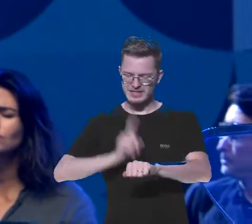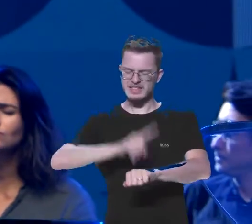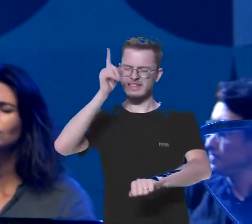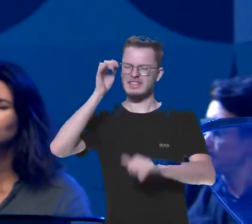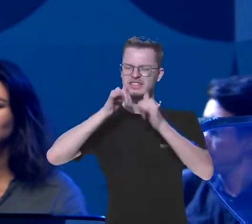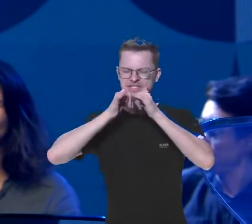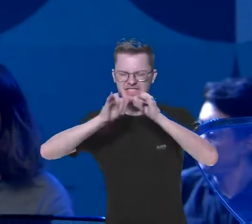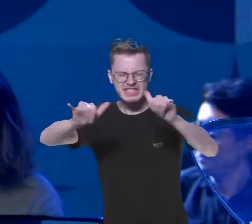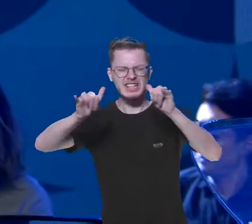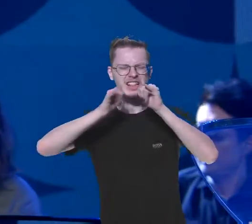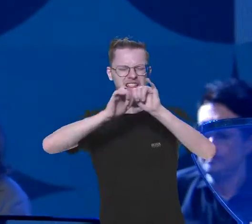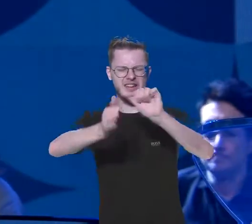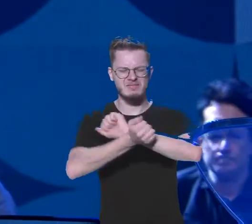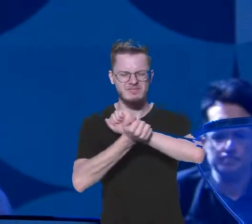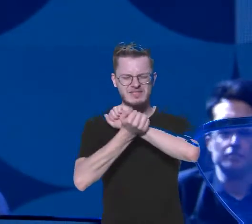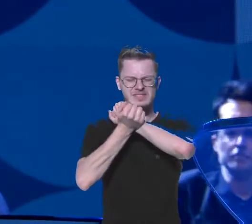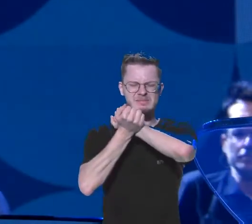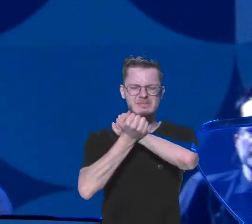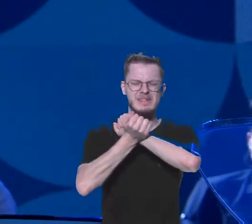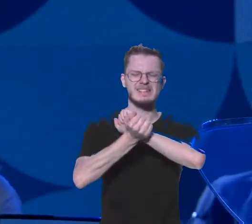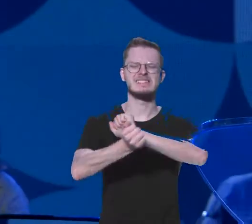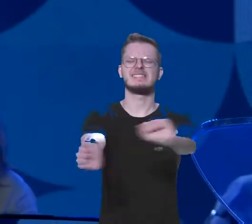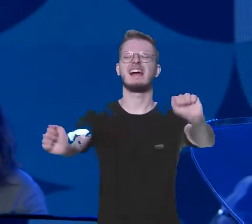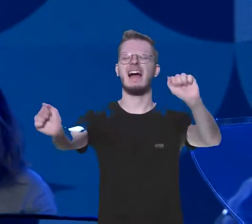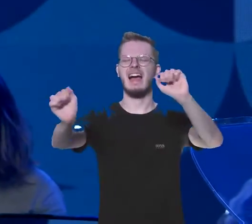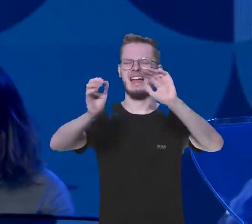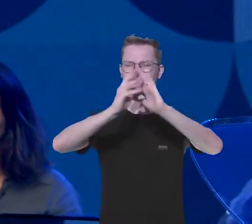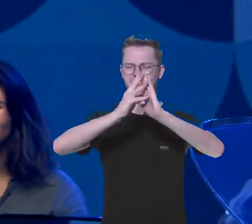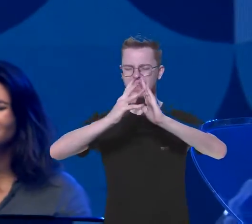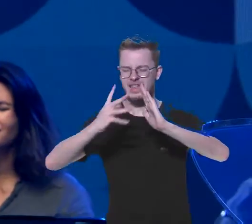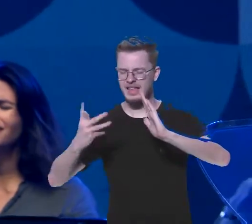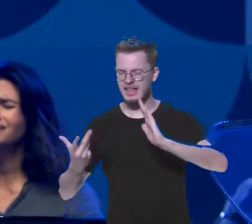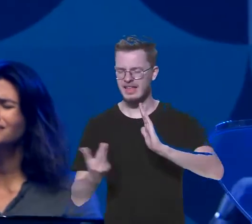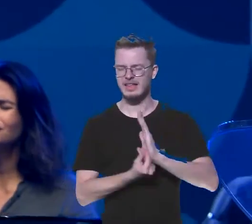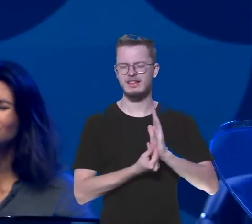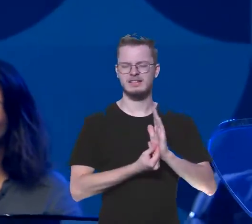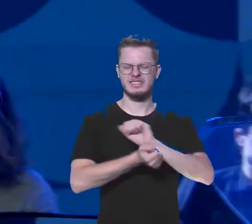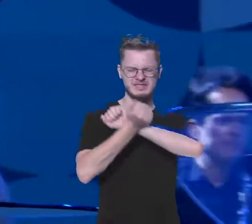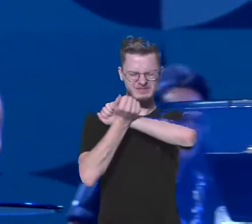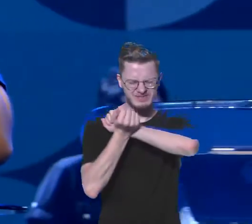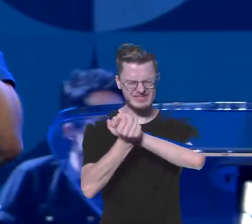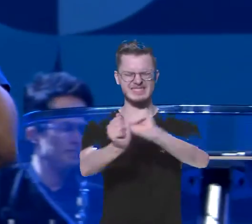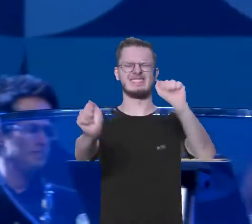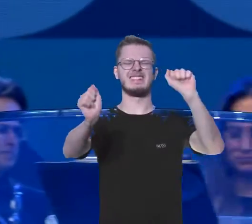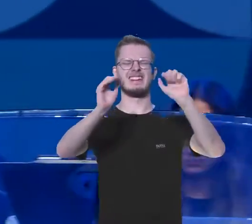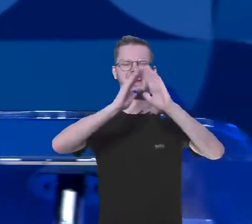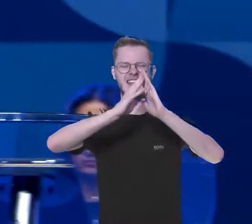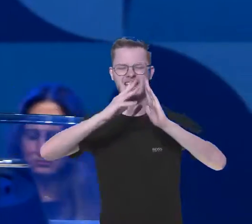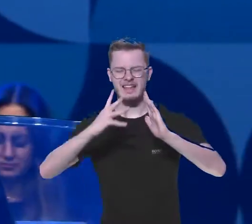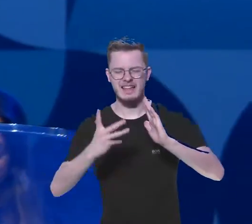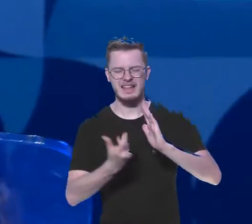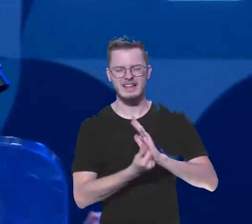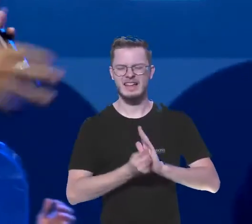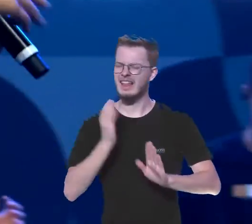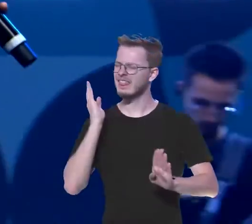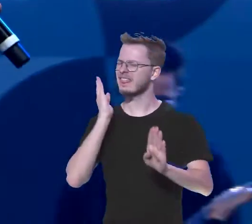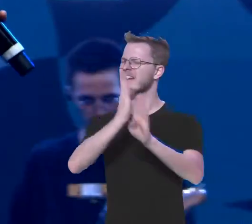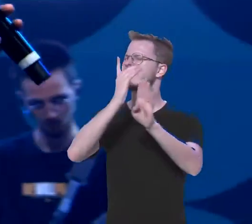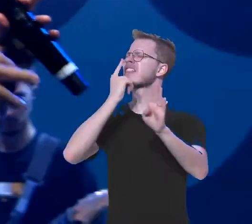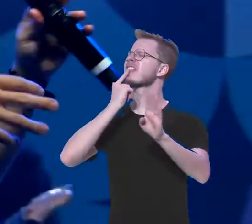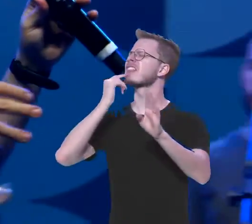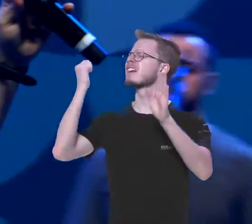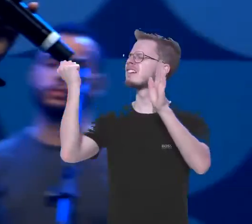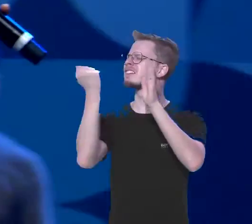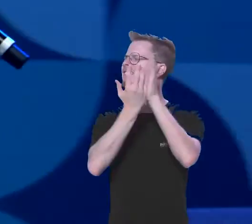a tua igreja. Liberdade sobre a tua igreja. Liberdade sobre a tua igreja, através do sangue precioso